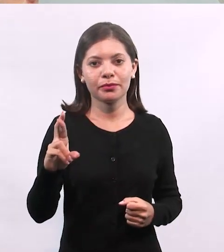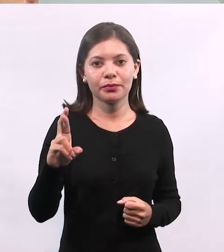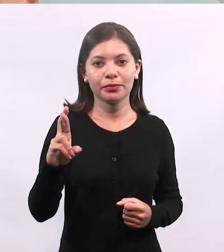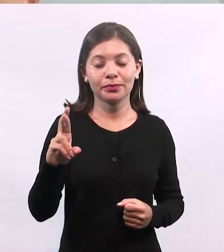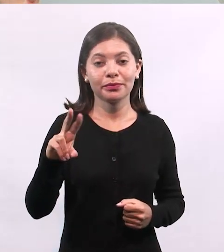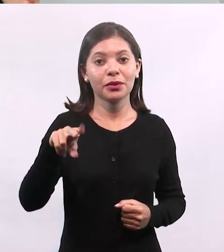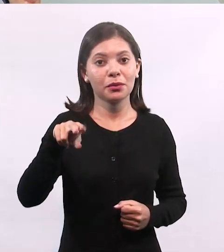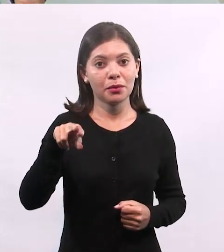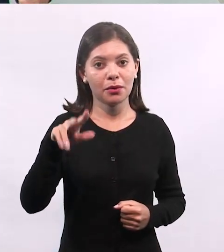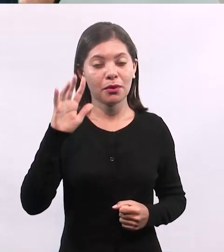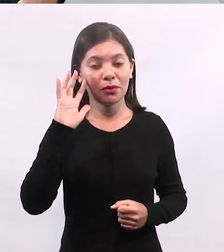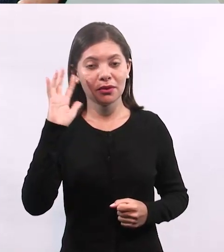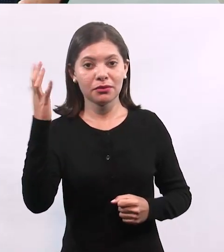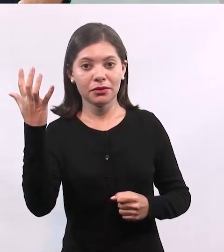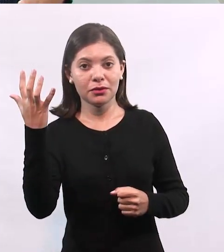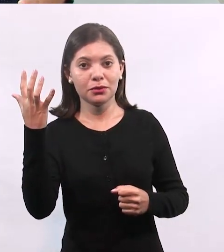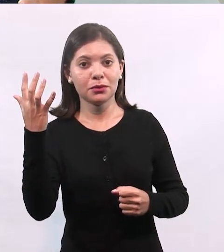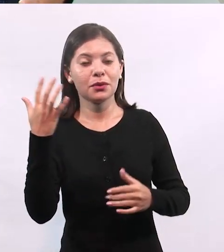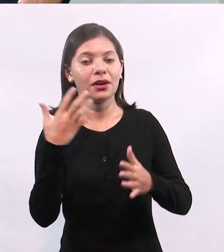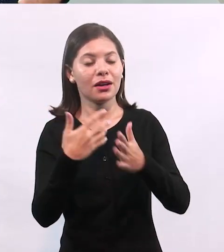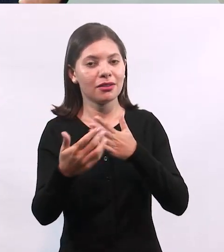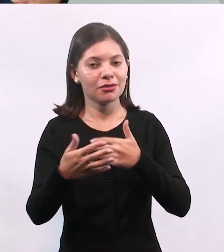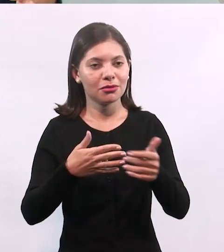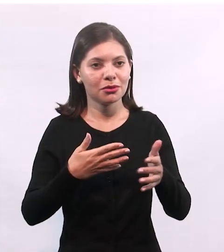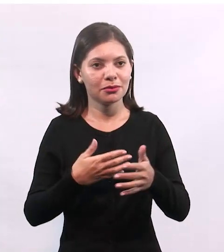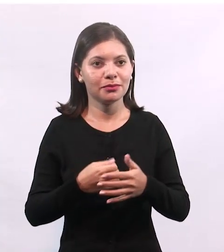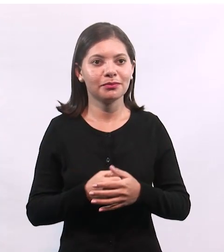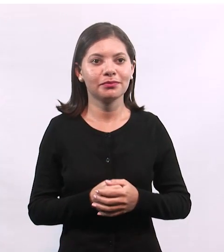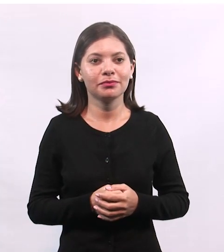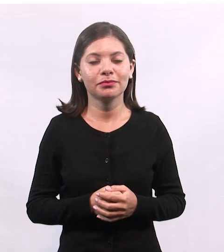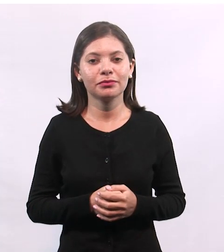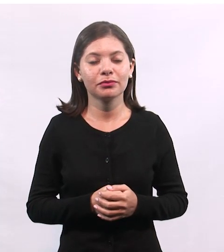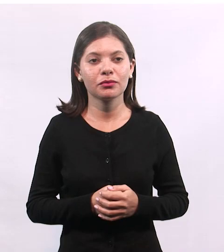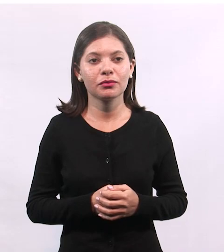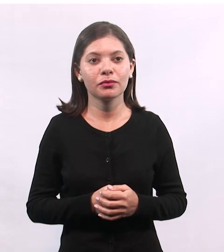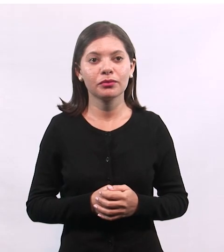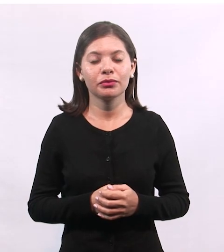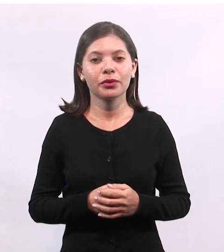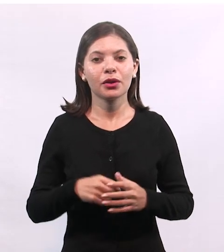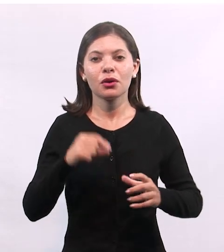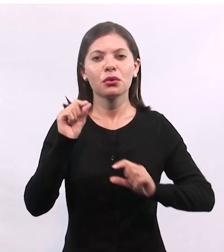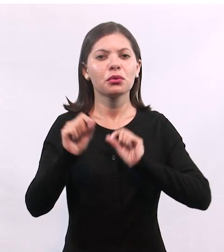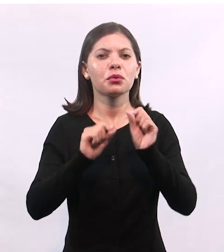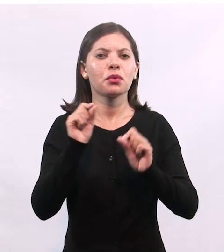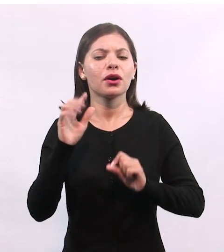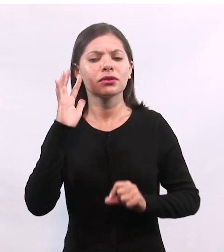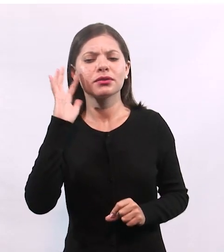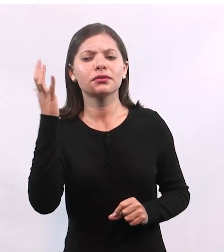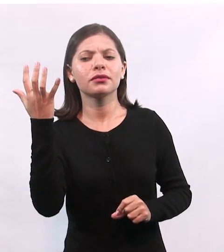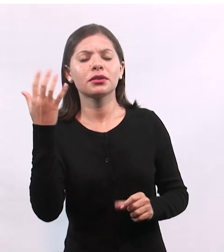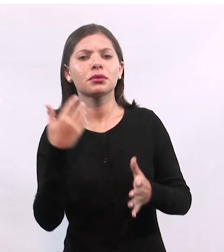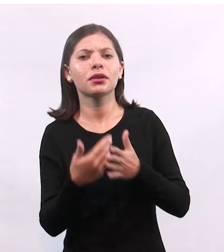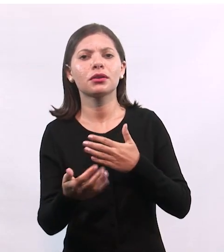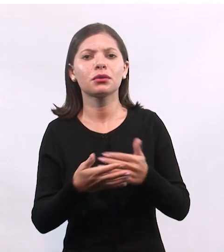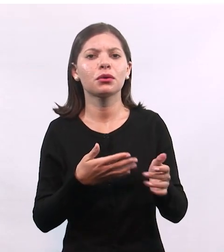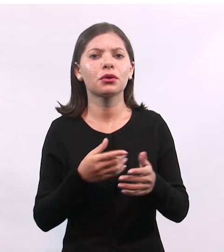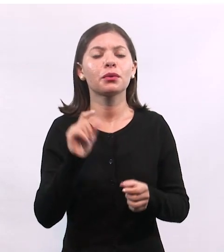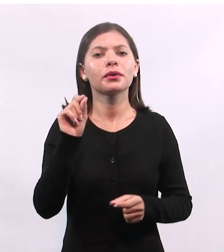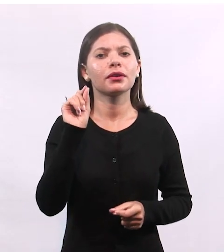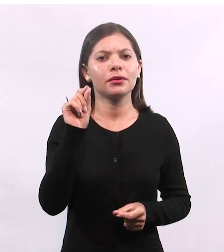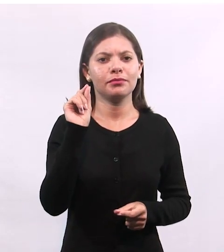idêntico por isso que é um evento que a gente chama de aleatório quais são eventos aleatórios